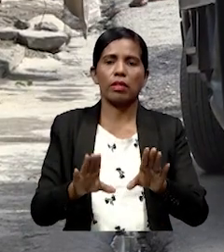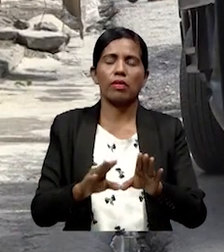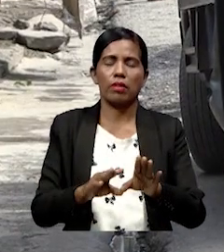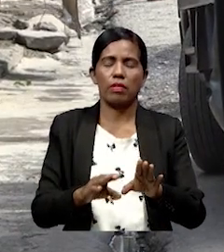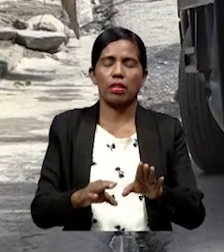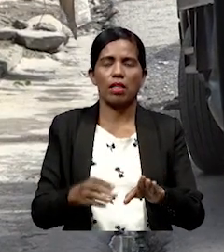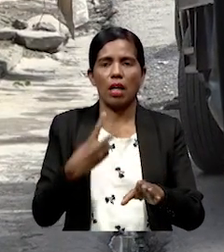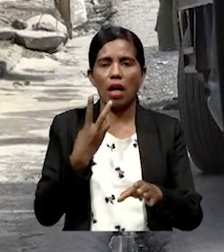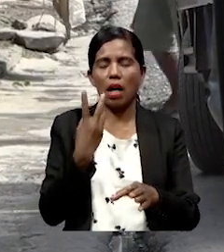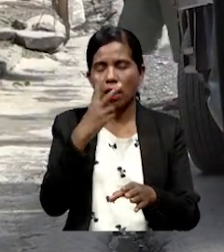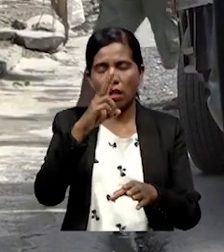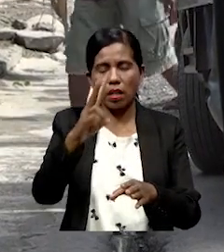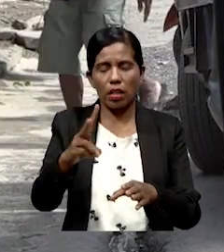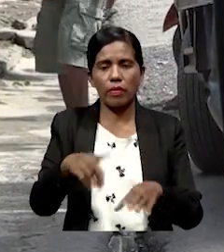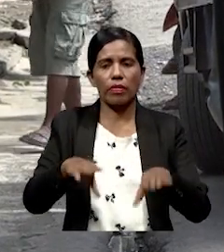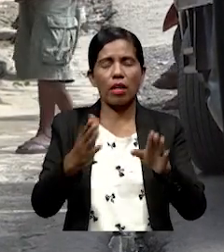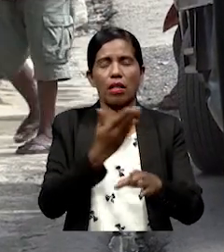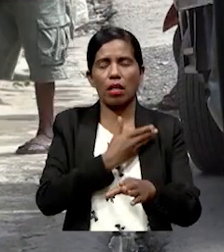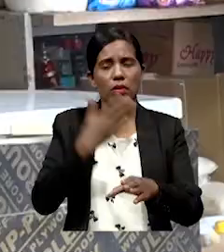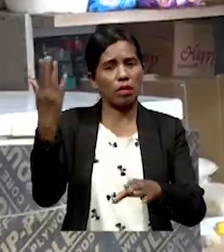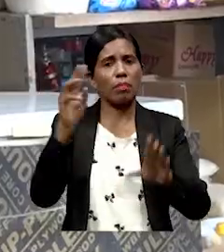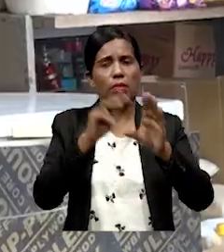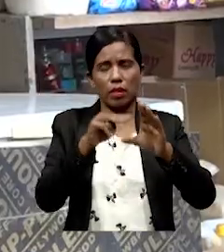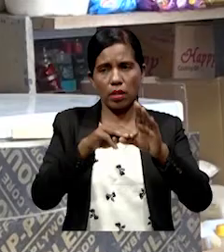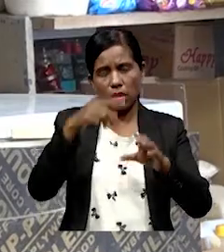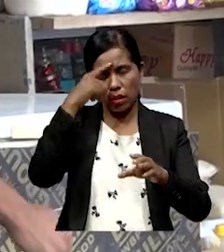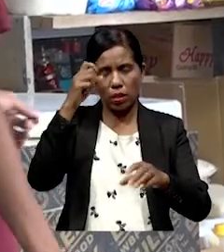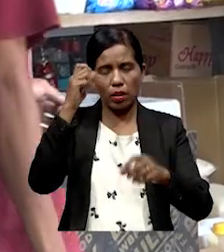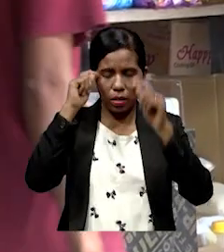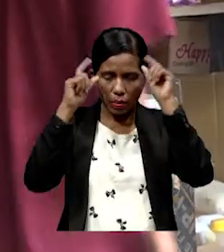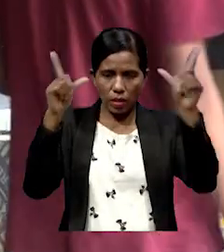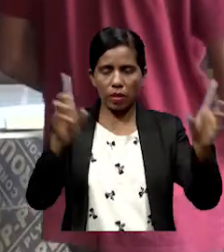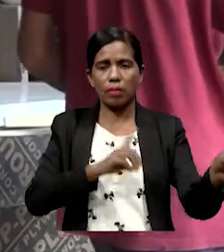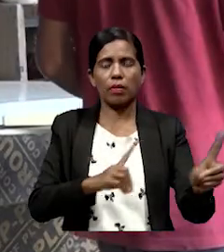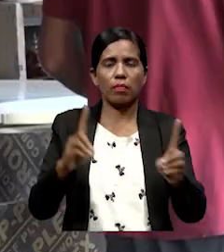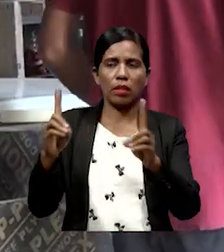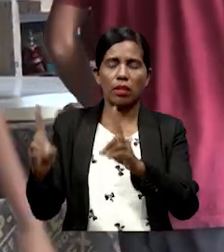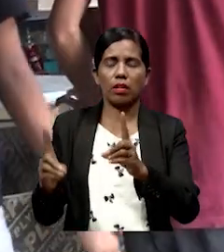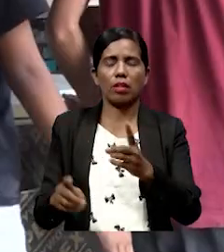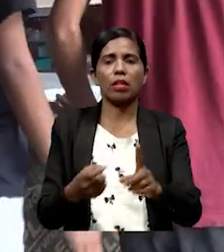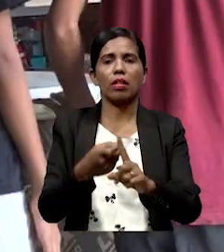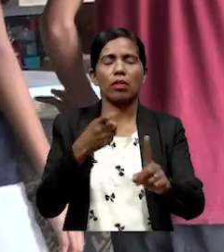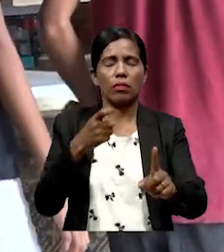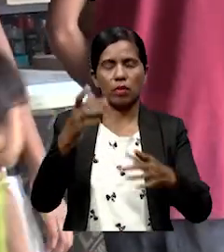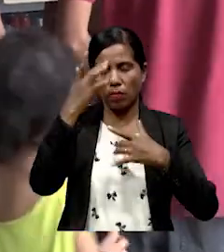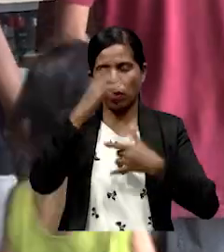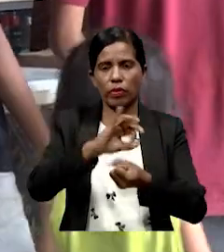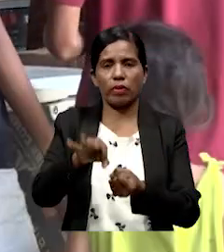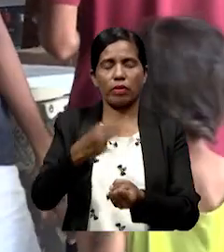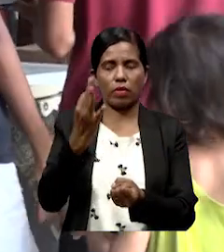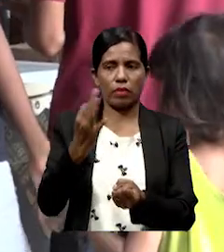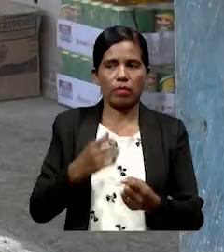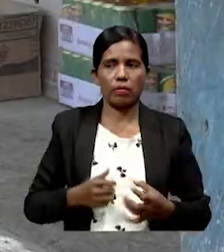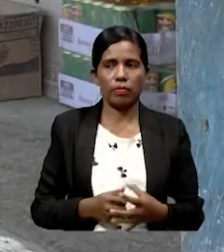necessidade básica na besa e makas e mercado ha foi em Timor-Leste implementa nova normalidade husi pandemia